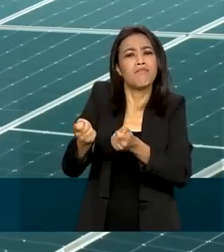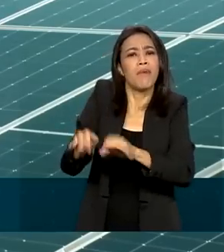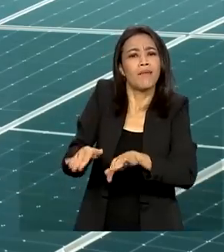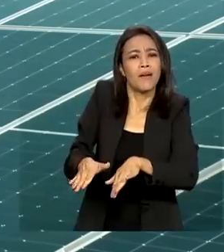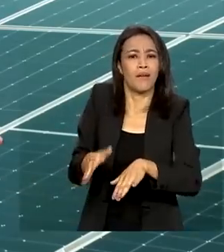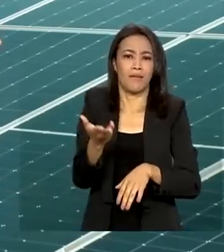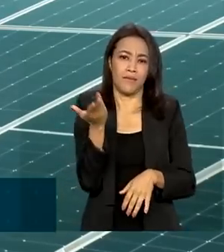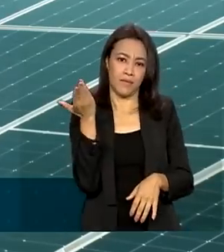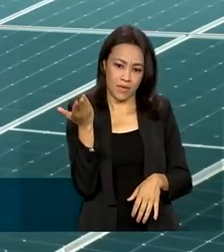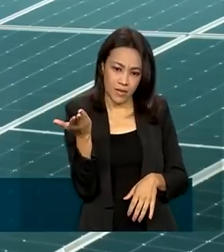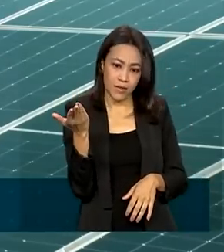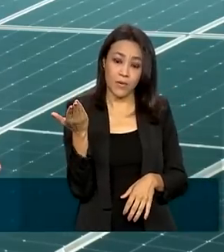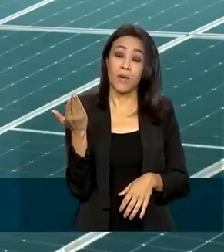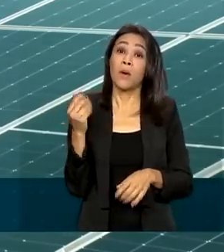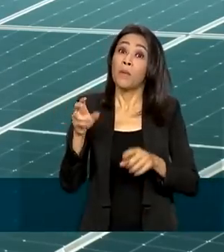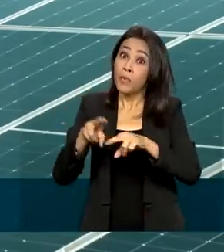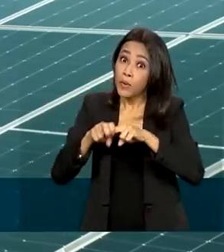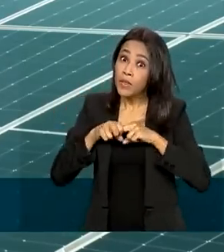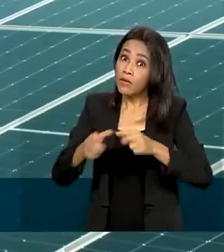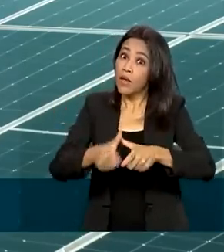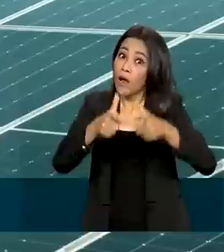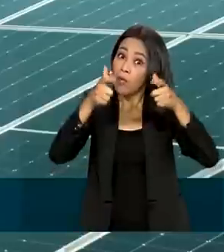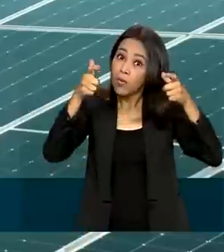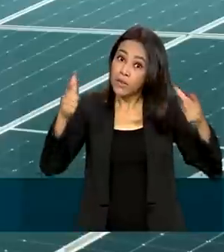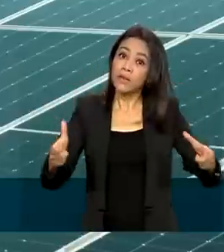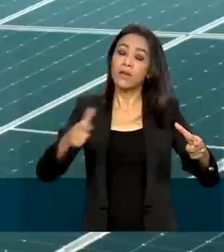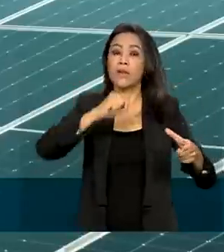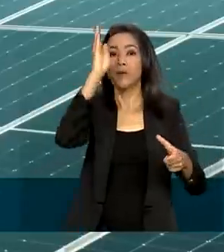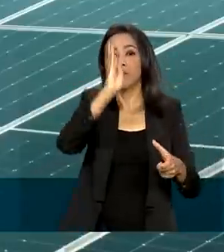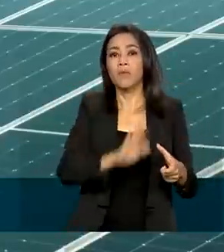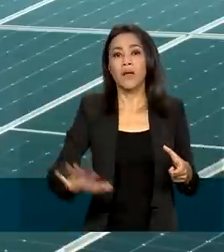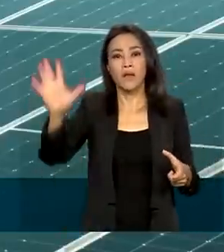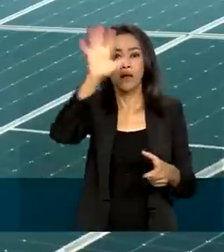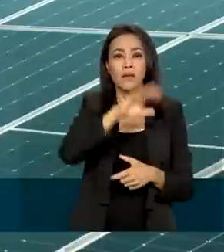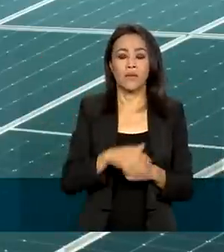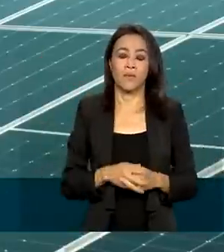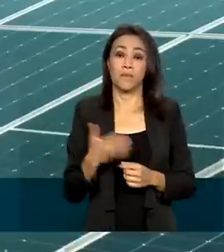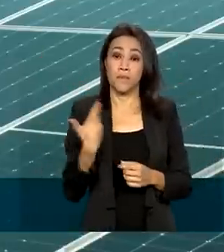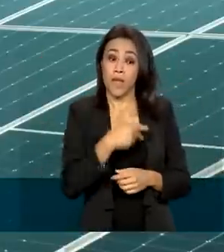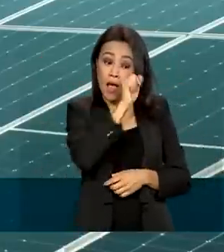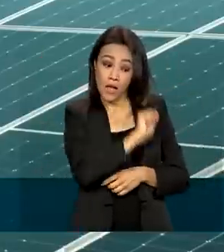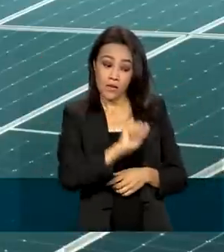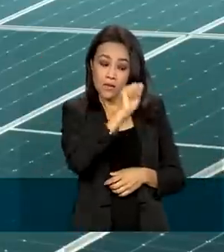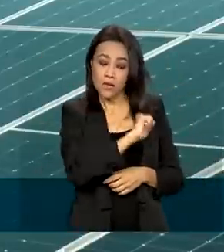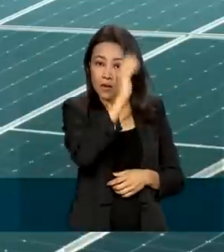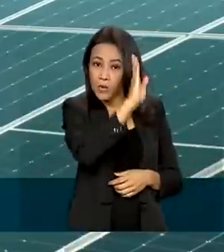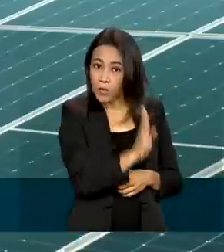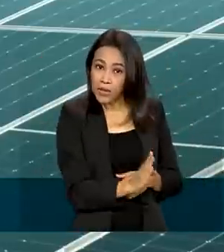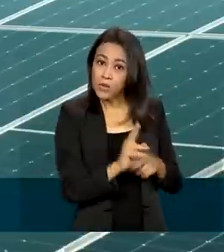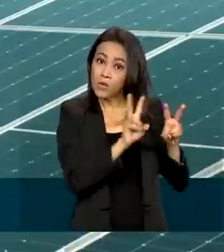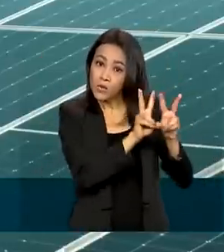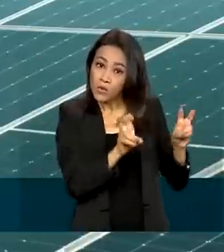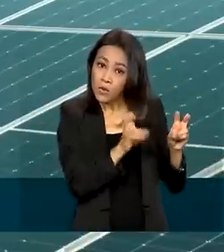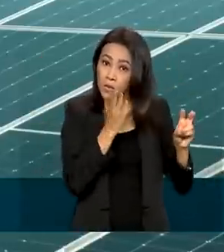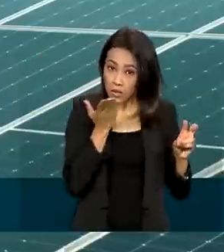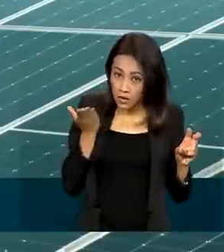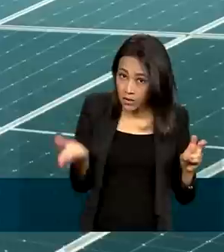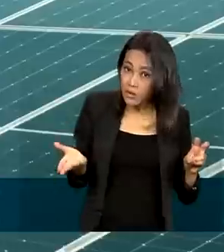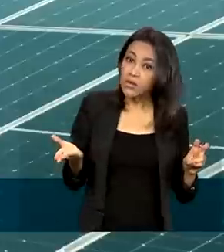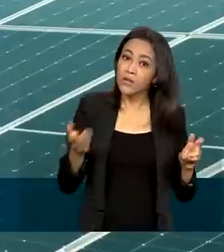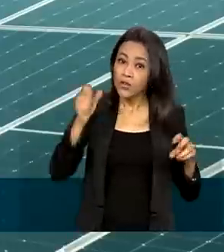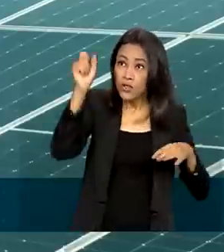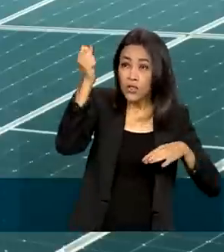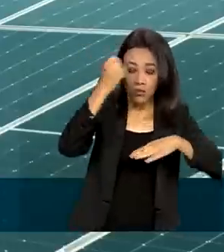Por isso, vem crescendo no país. Segundo a Associação Brasileira de Energia Solar Fotovoltaica, o